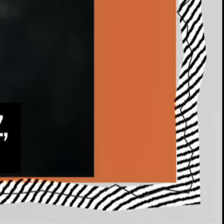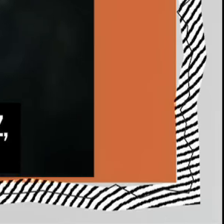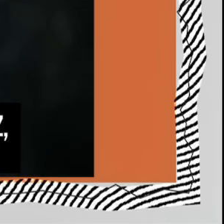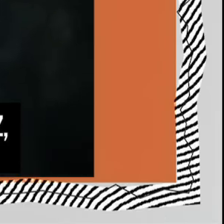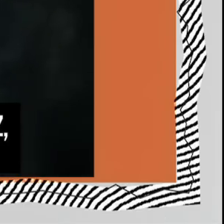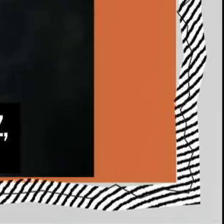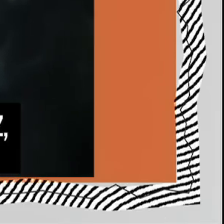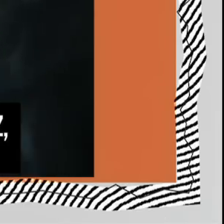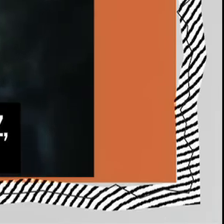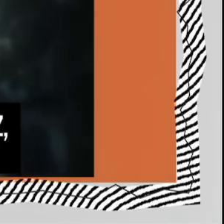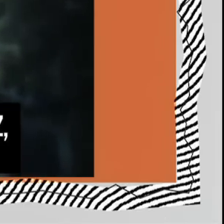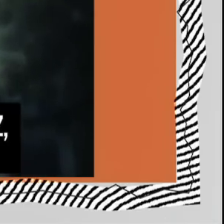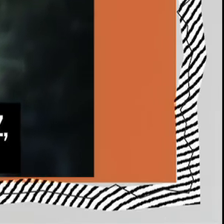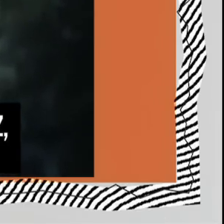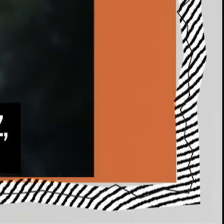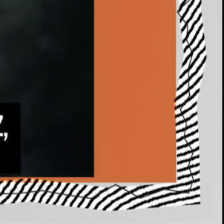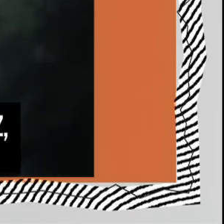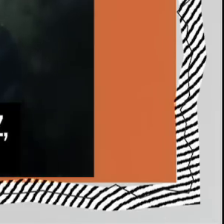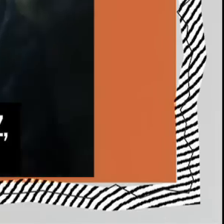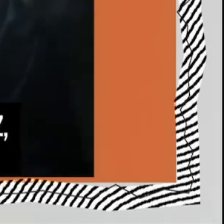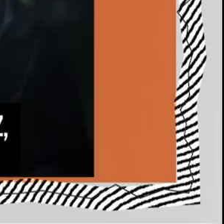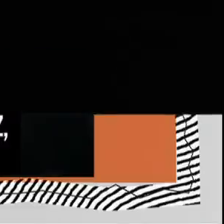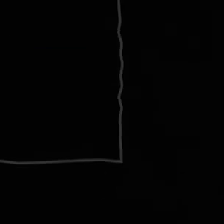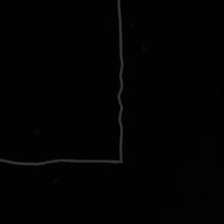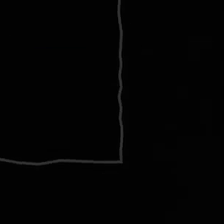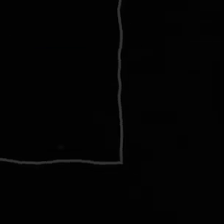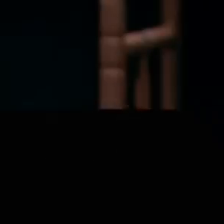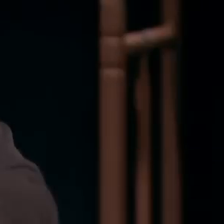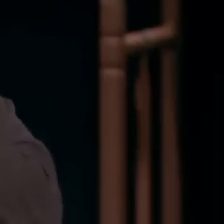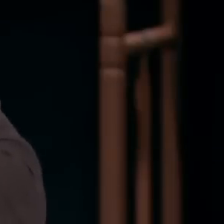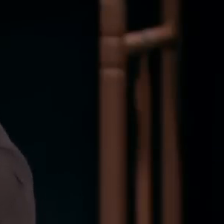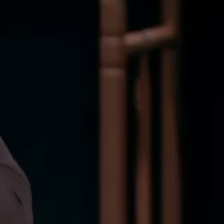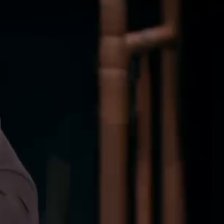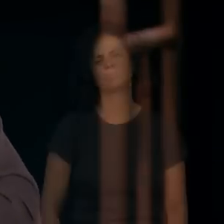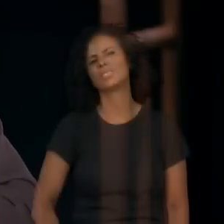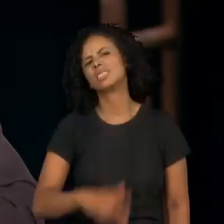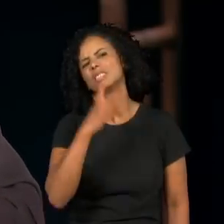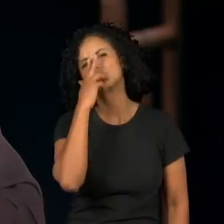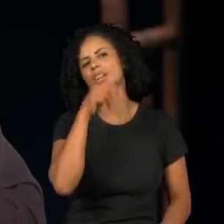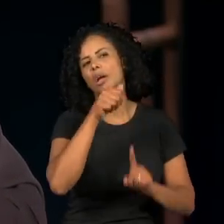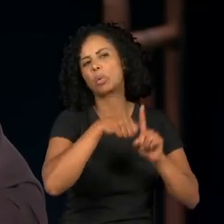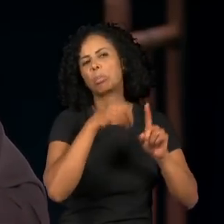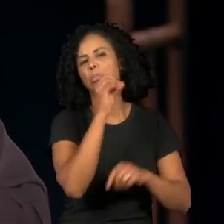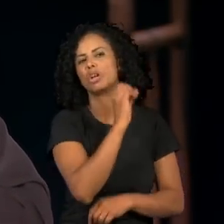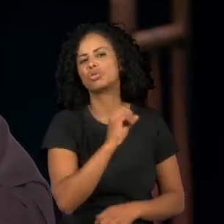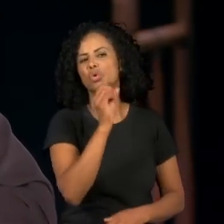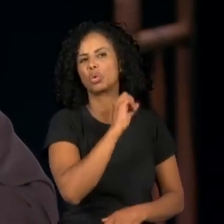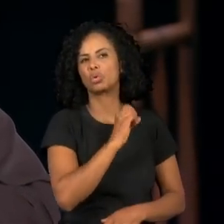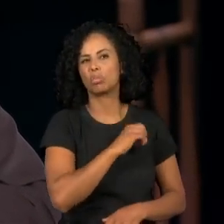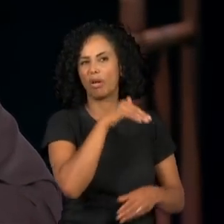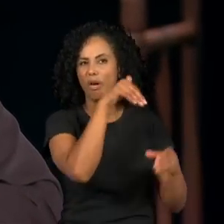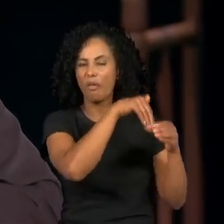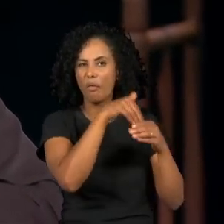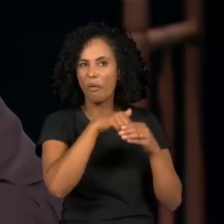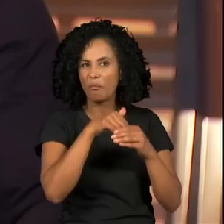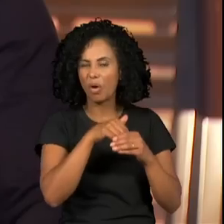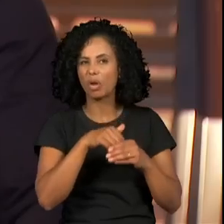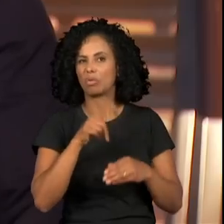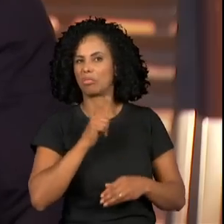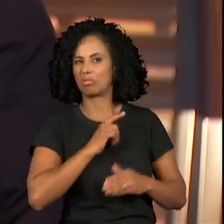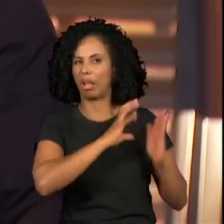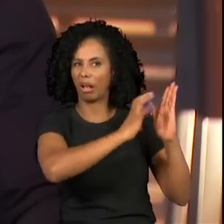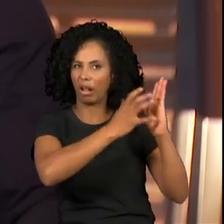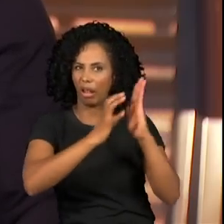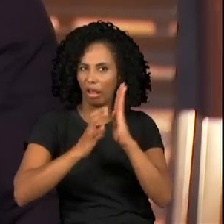que você faz, te desejamos em dobro no efeito bumerangue. Será que em outubro vem mais uma motosserra aí?